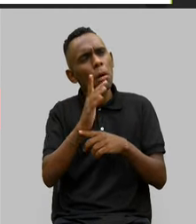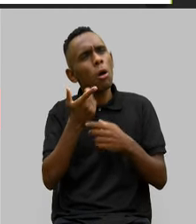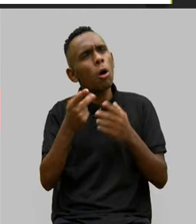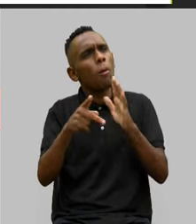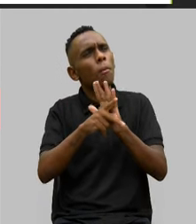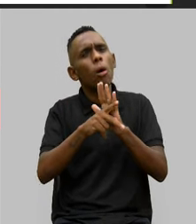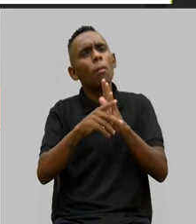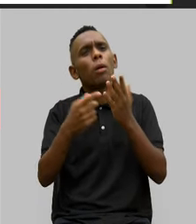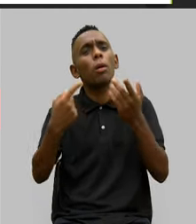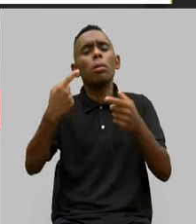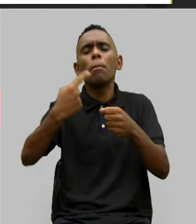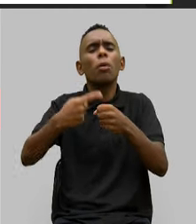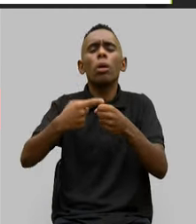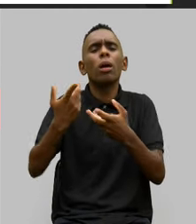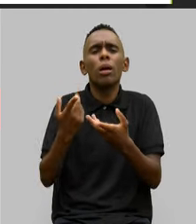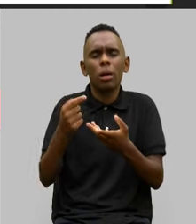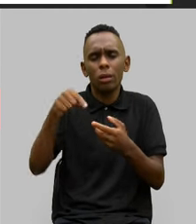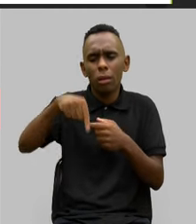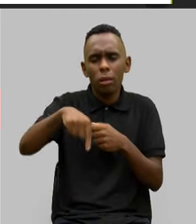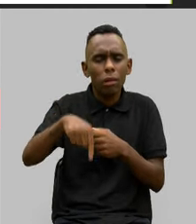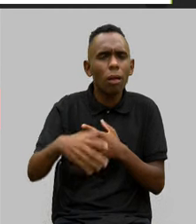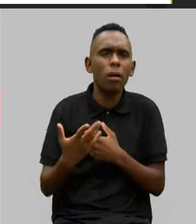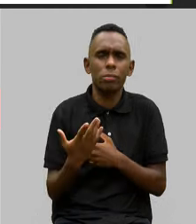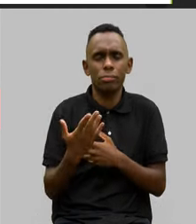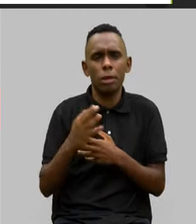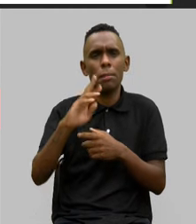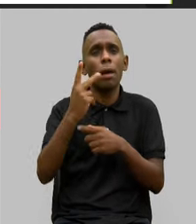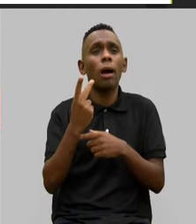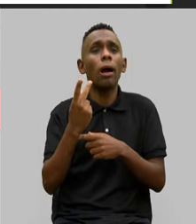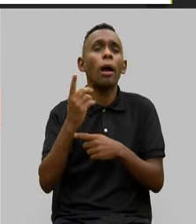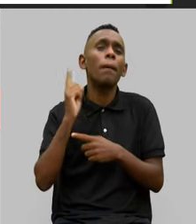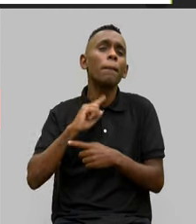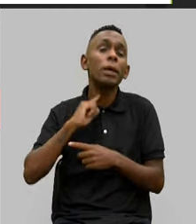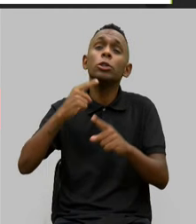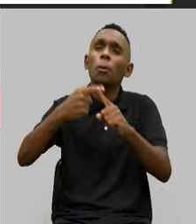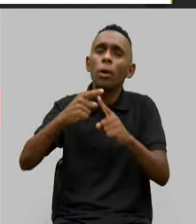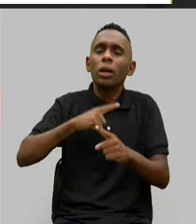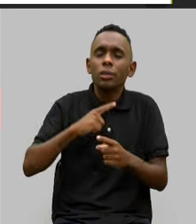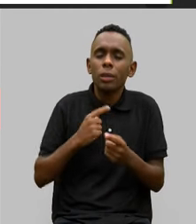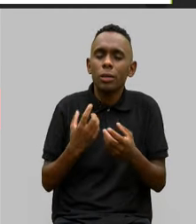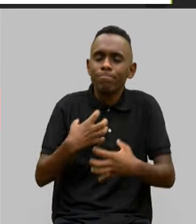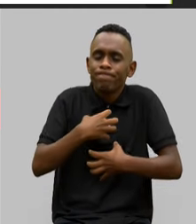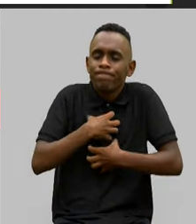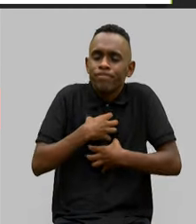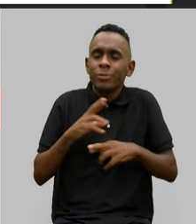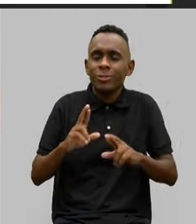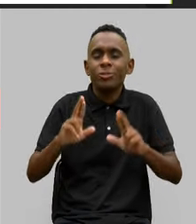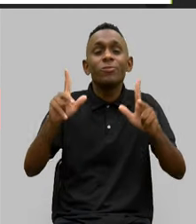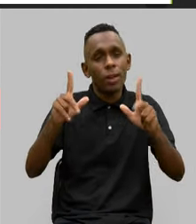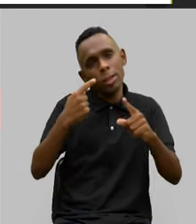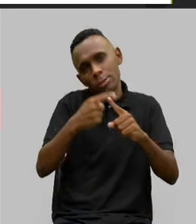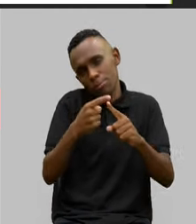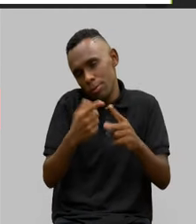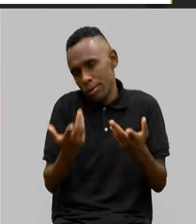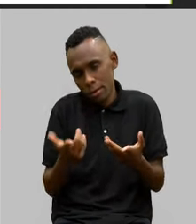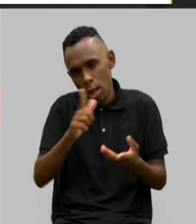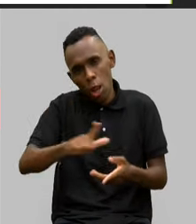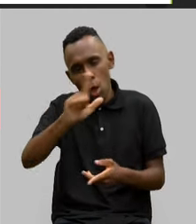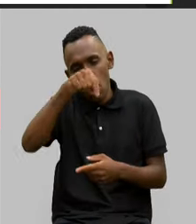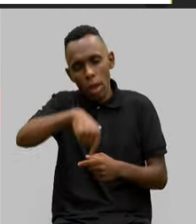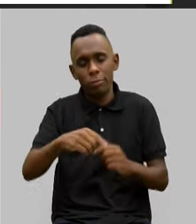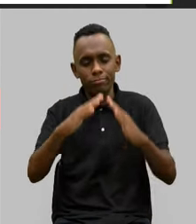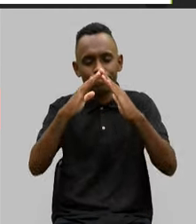em solo Mineiro como eu vou falar daqui a pouco eu falei não porque tem um tempero diferente né Afinal de contas é a nossa